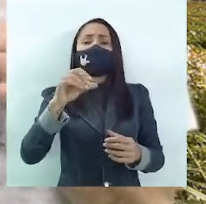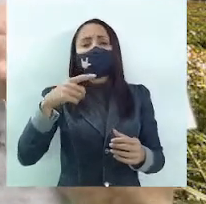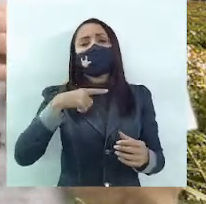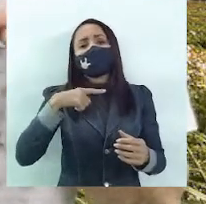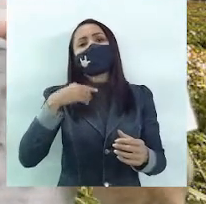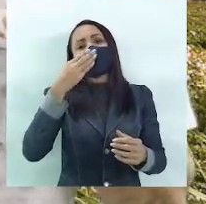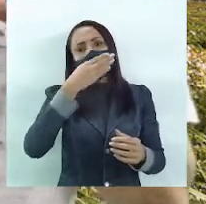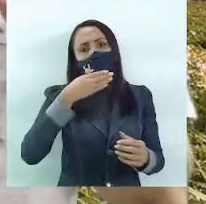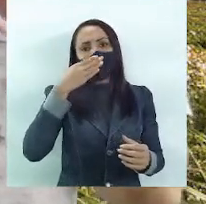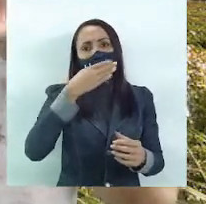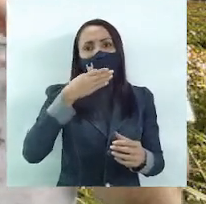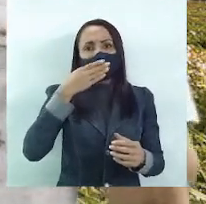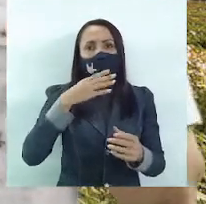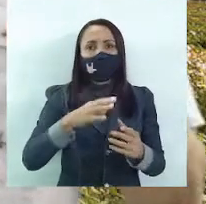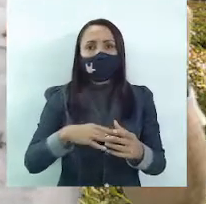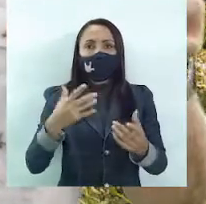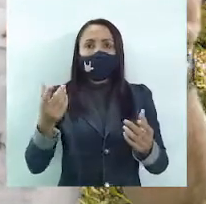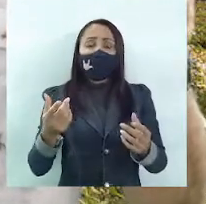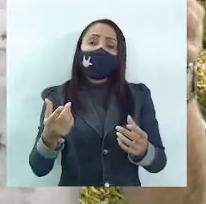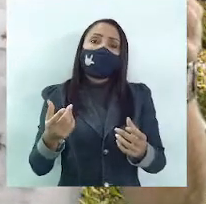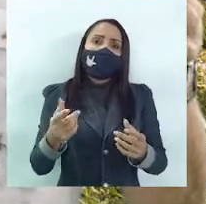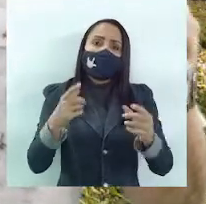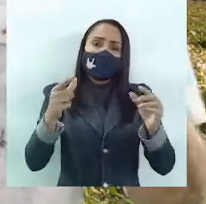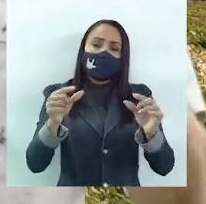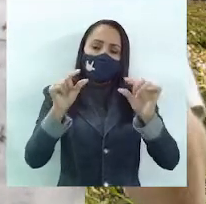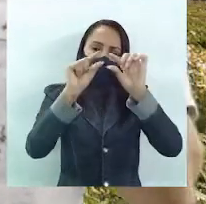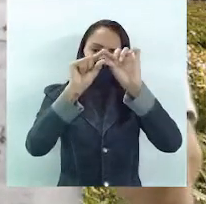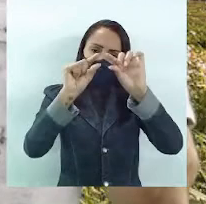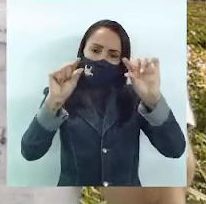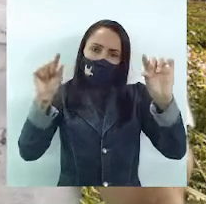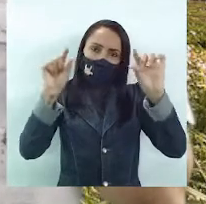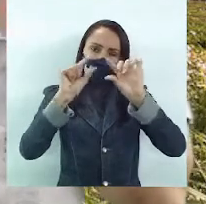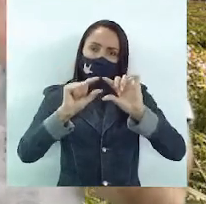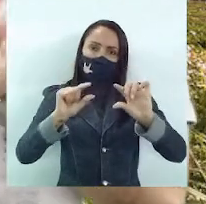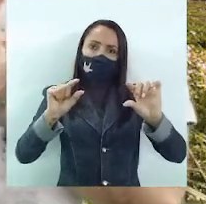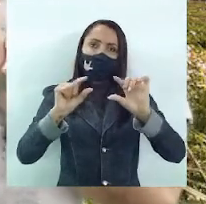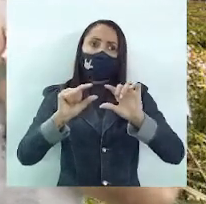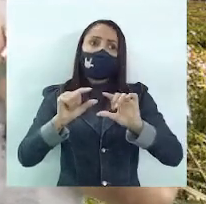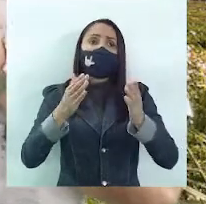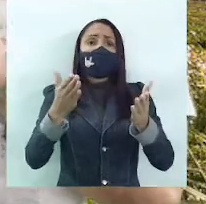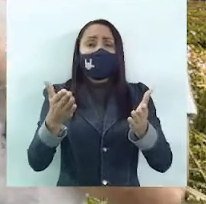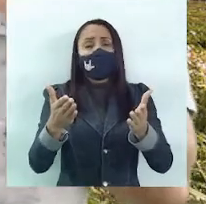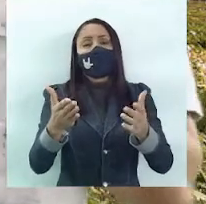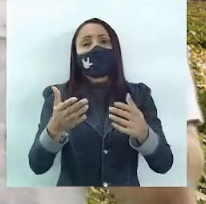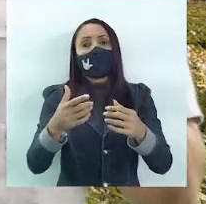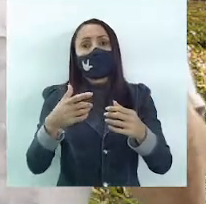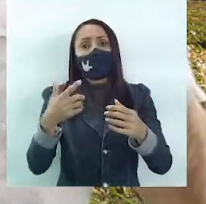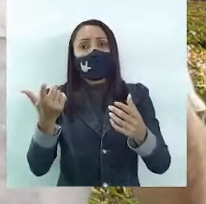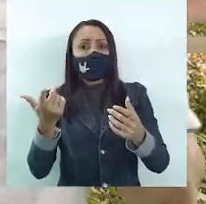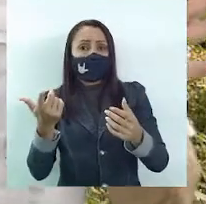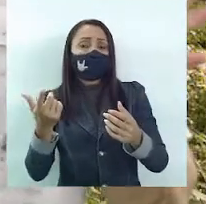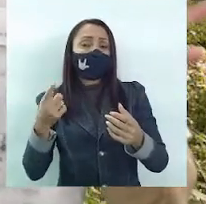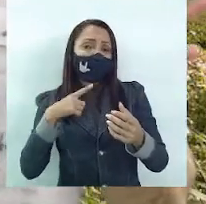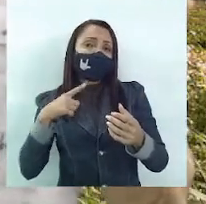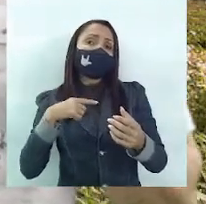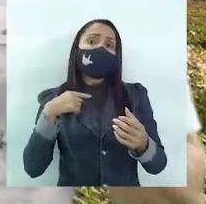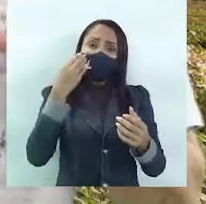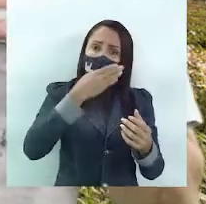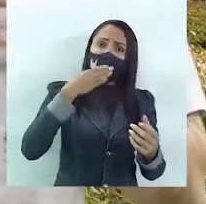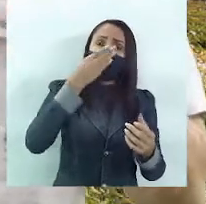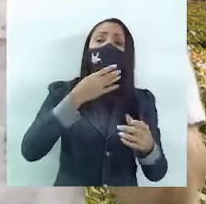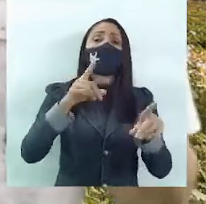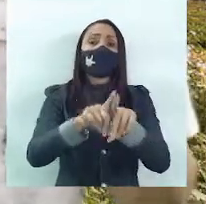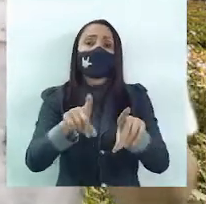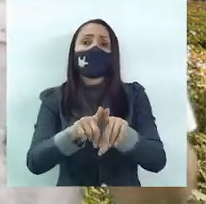são os glicogênios, são os glicogênios, camadas grandes. Então, que se quebra e que é justamente são açúcares.